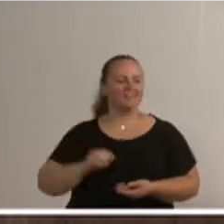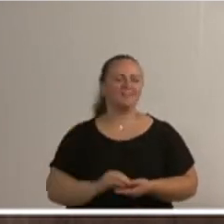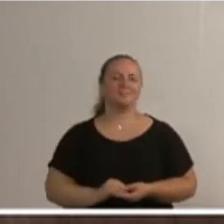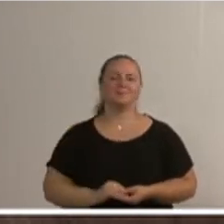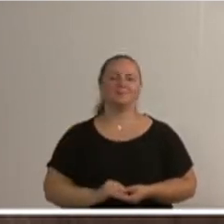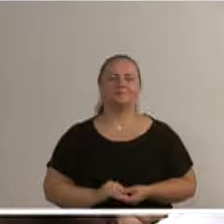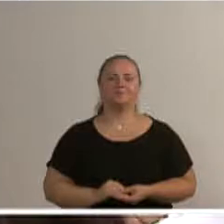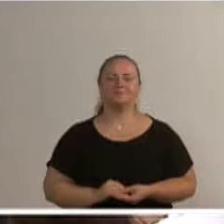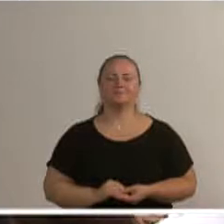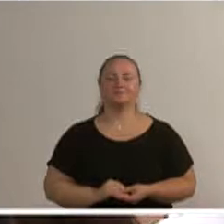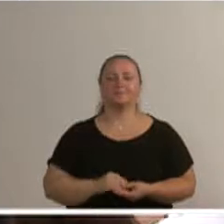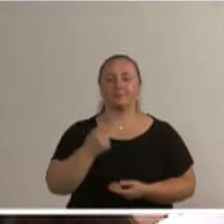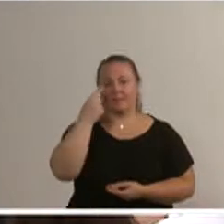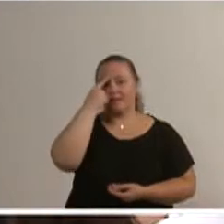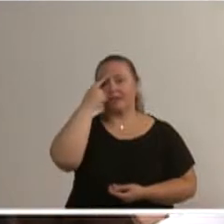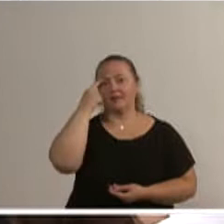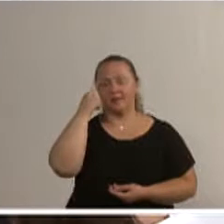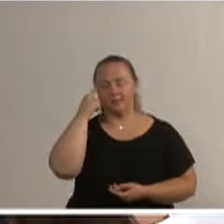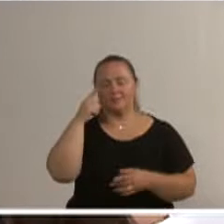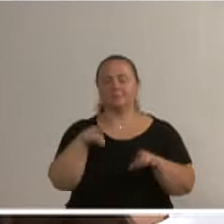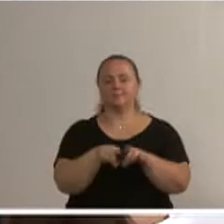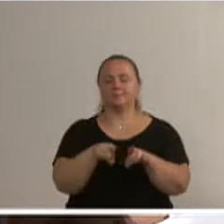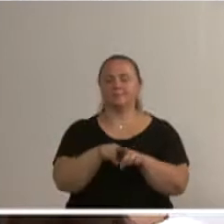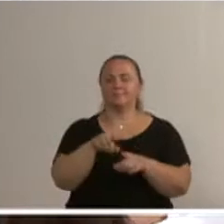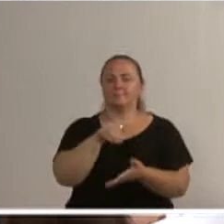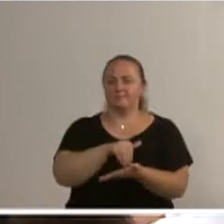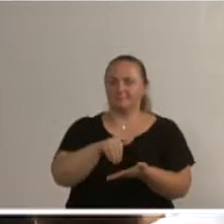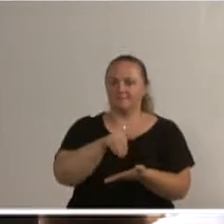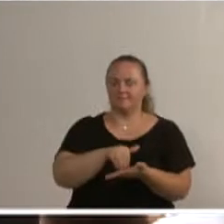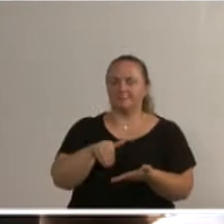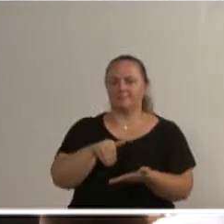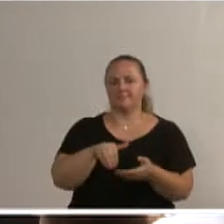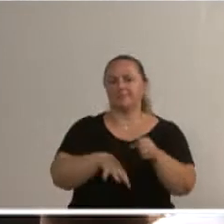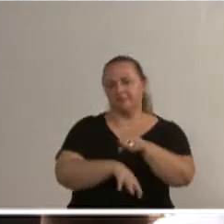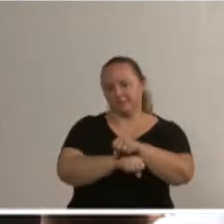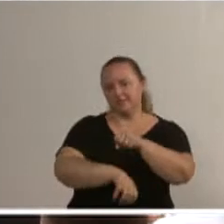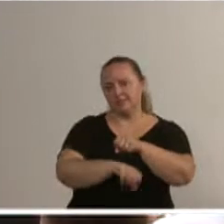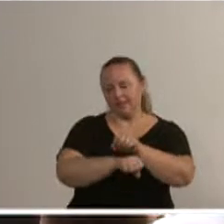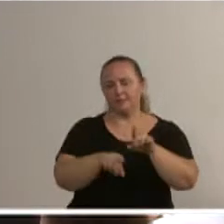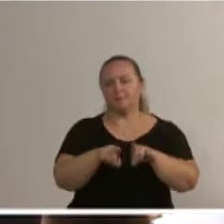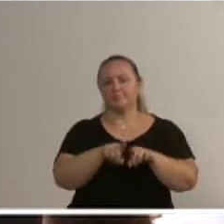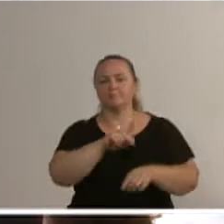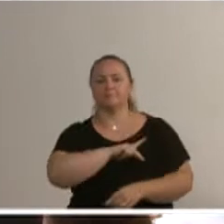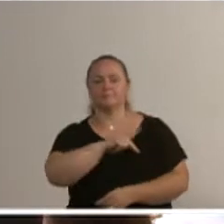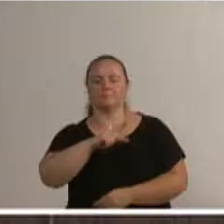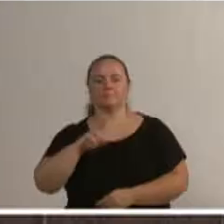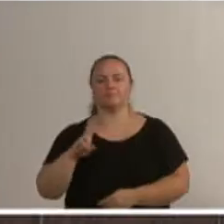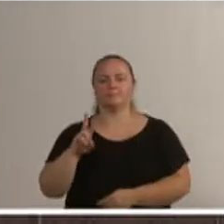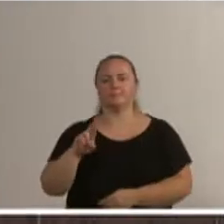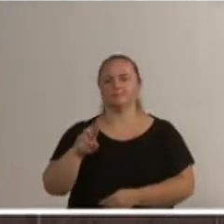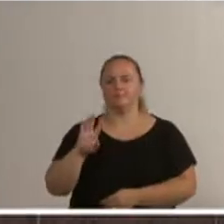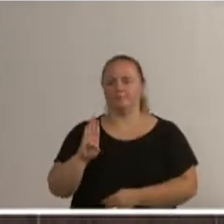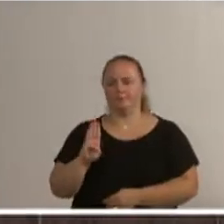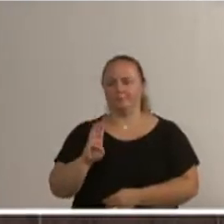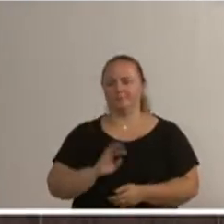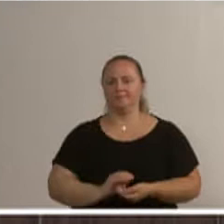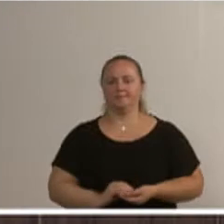vereador Ito, também o secretário de CETERB e o presidente da urbanizadora.